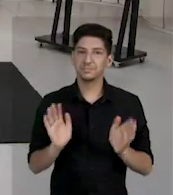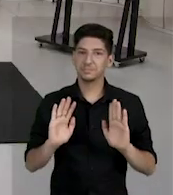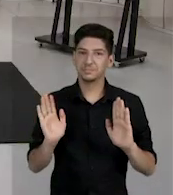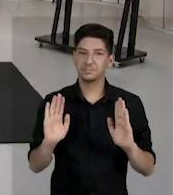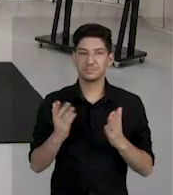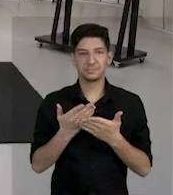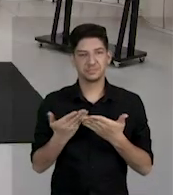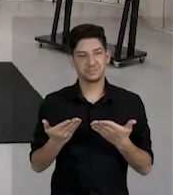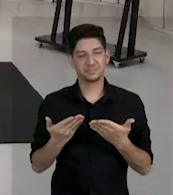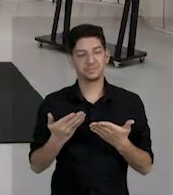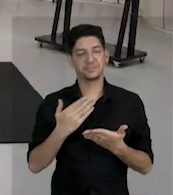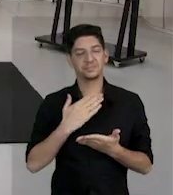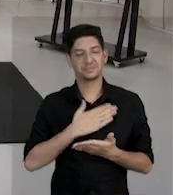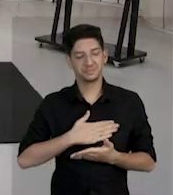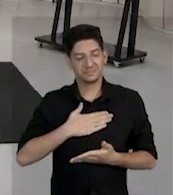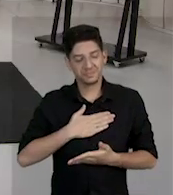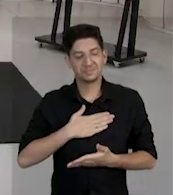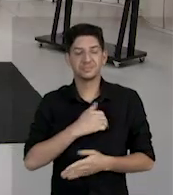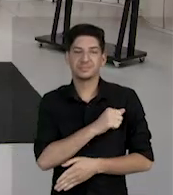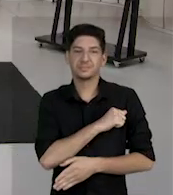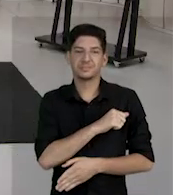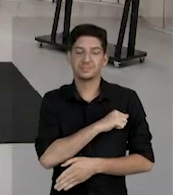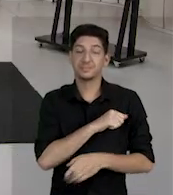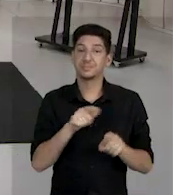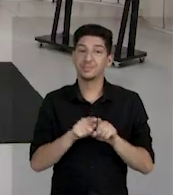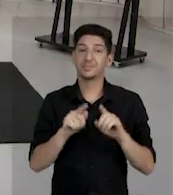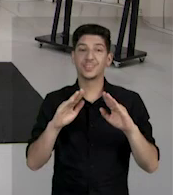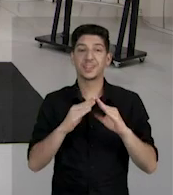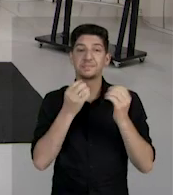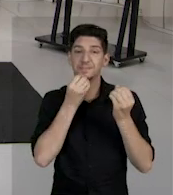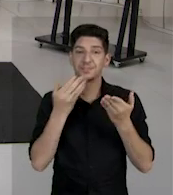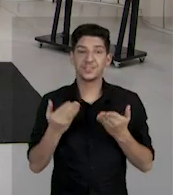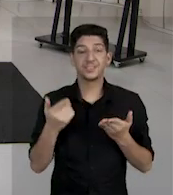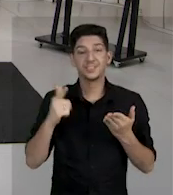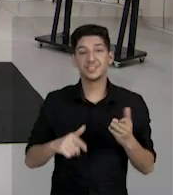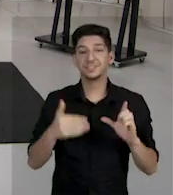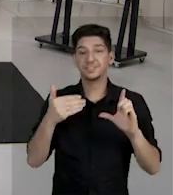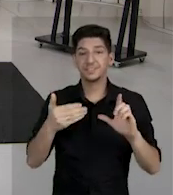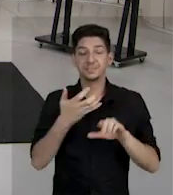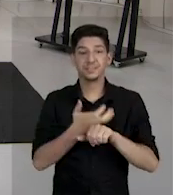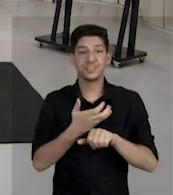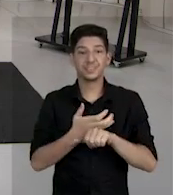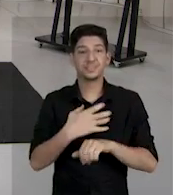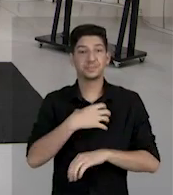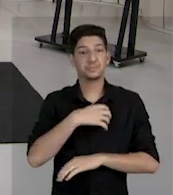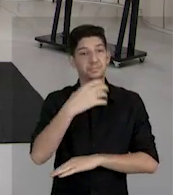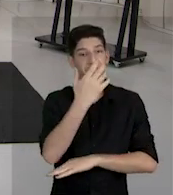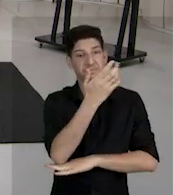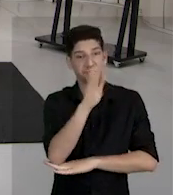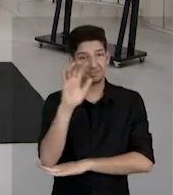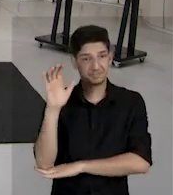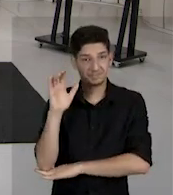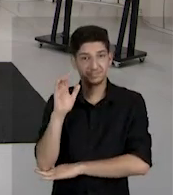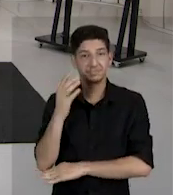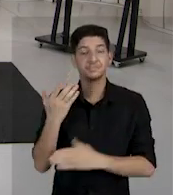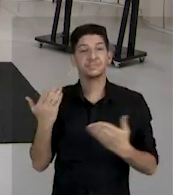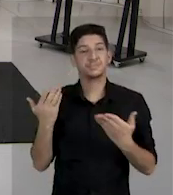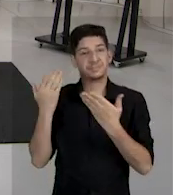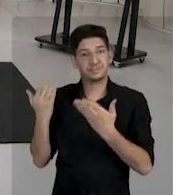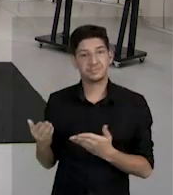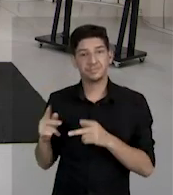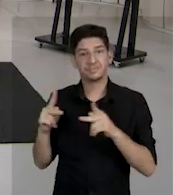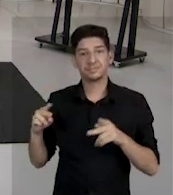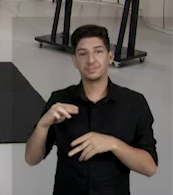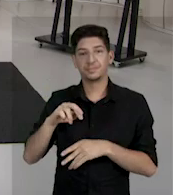Olá, queridos alunos, pessoal de casa, bem-vindos de volta a uma aula de Ciências da Natureza. Eu estou aqui, professora